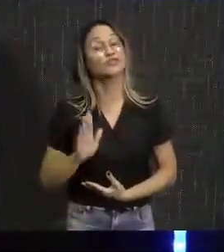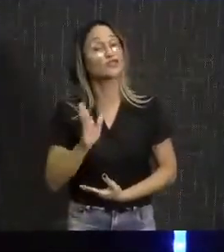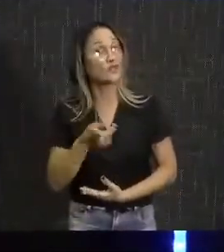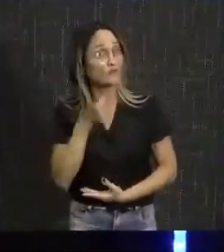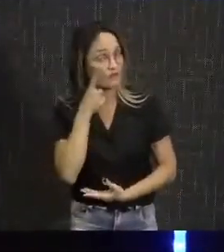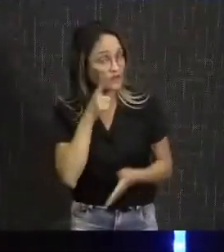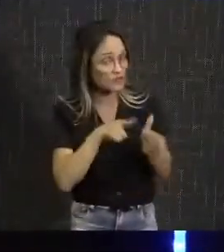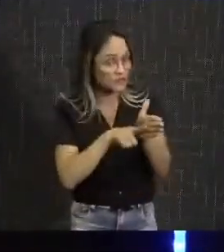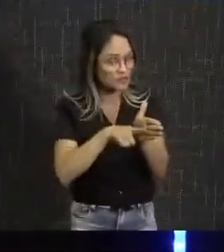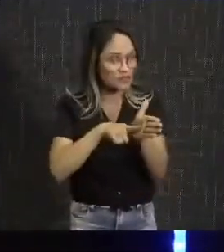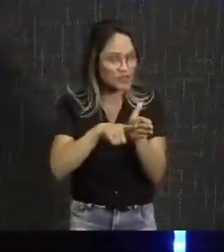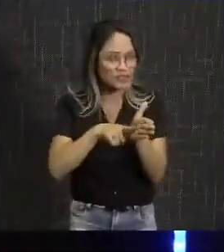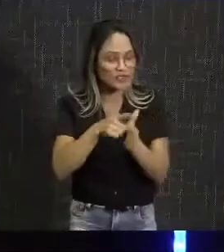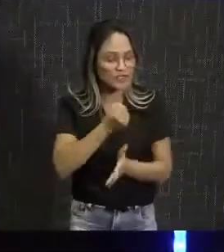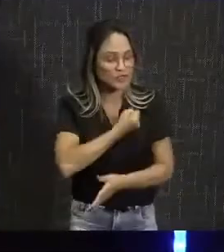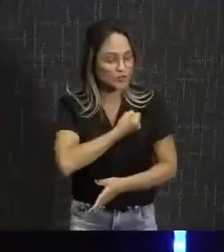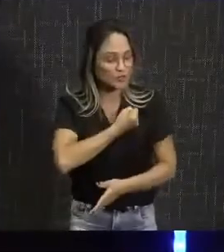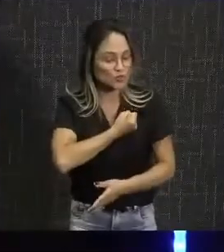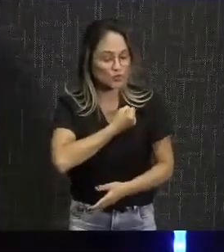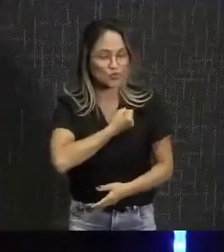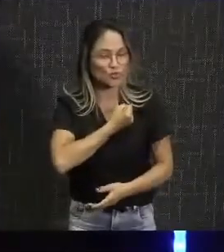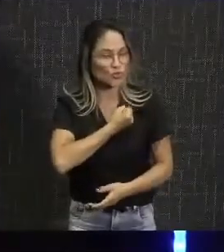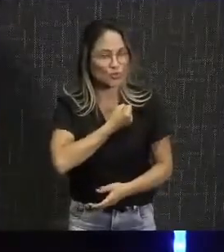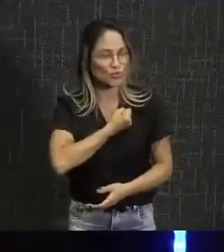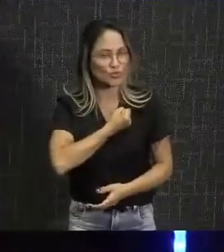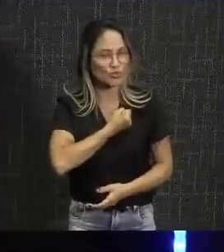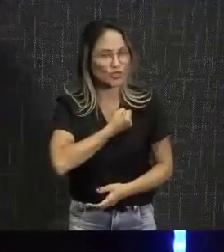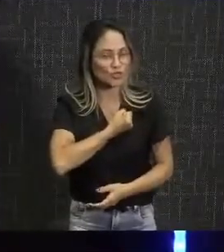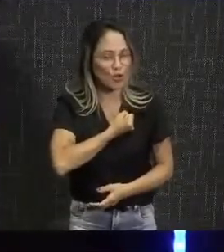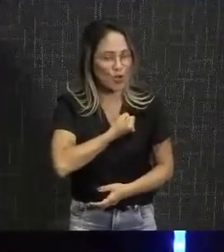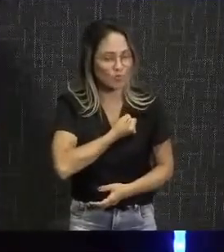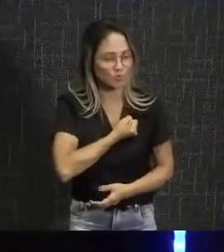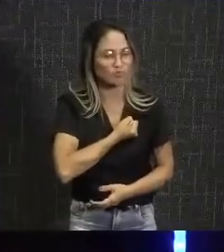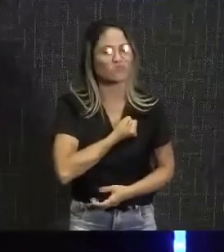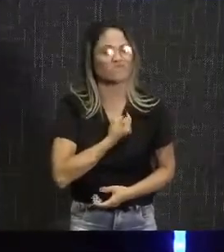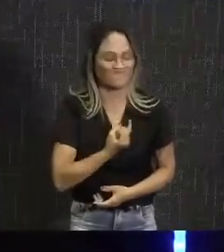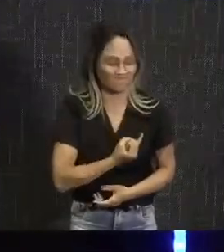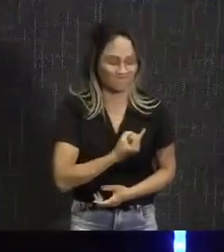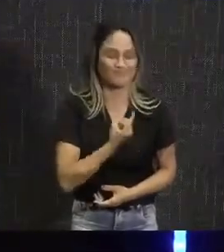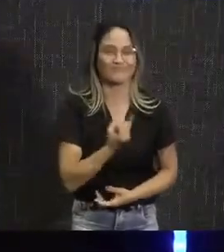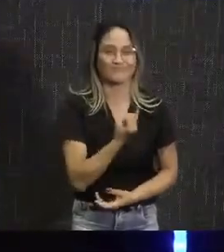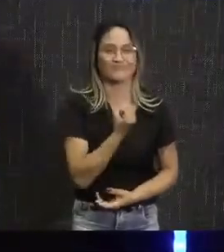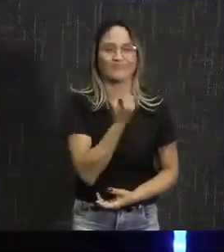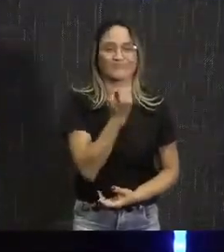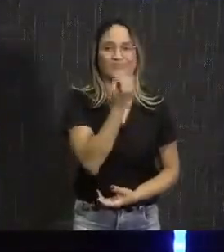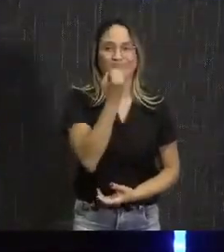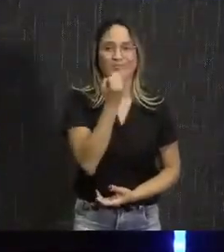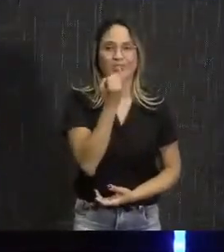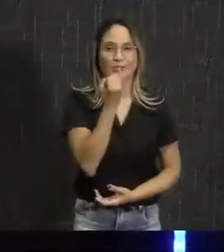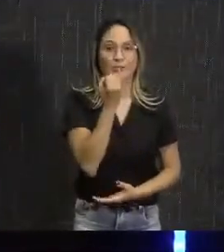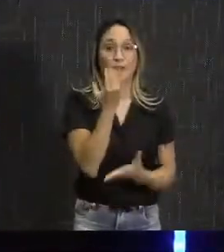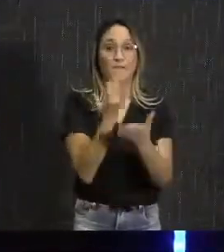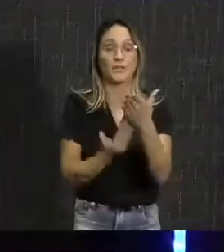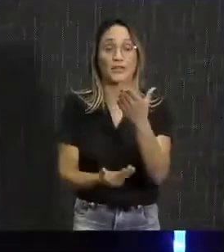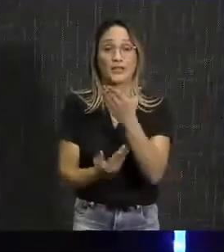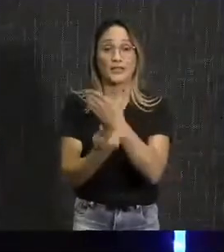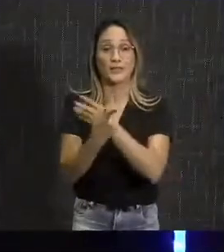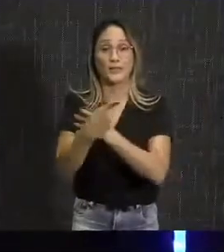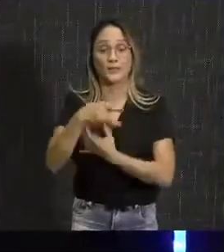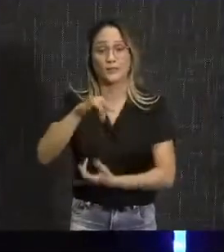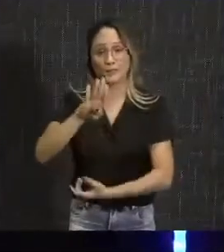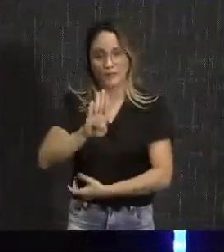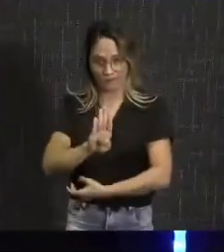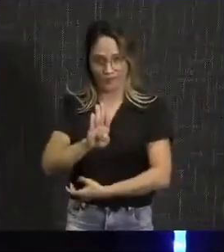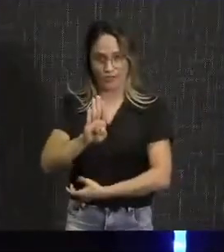análises que esses números são muito relevantes para que a perda do PIB ou a queda do PIB